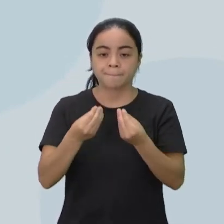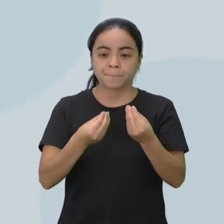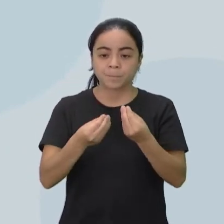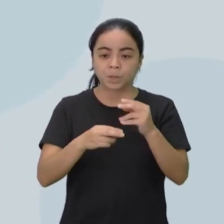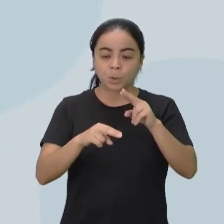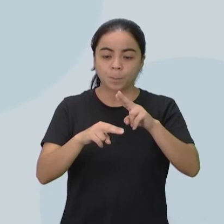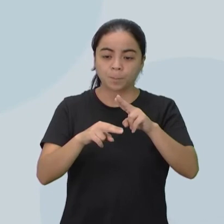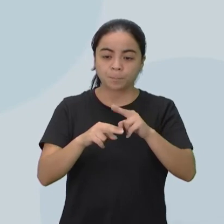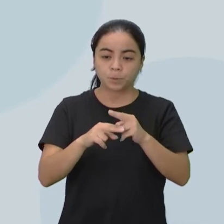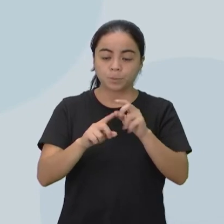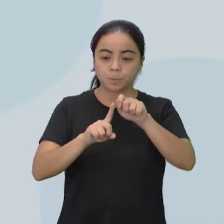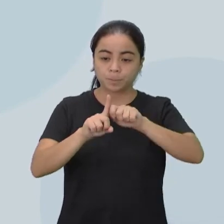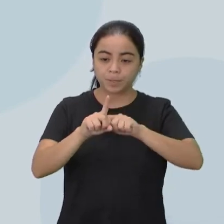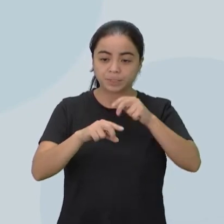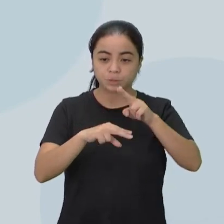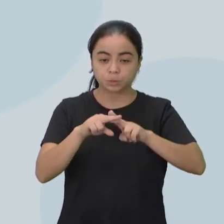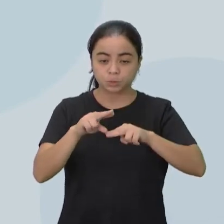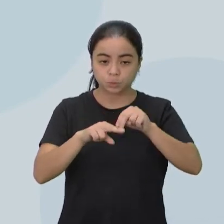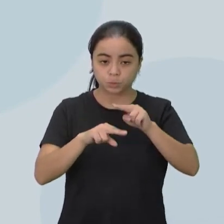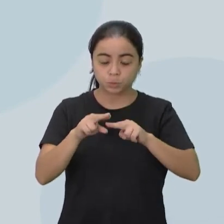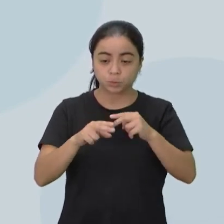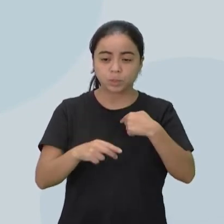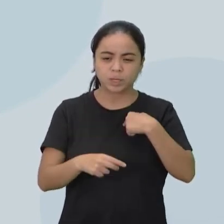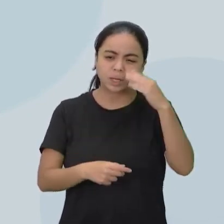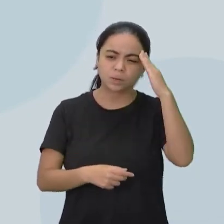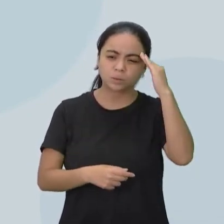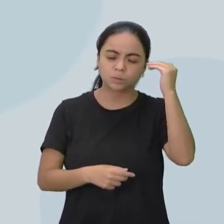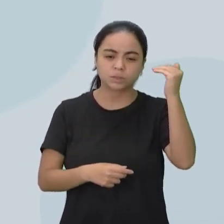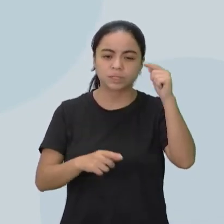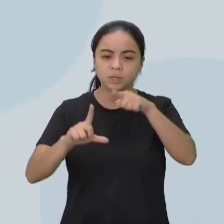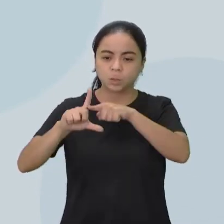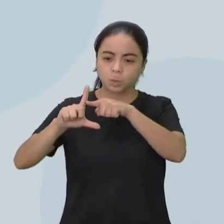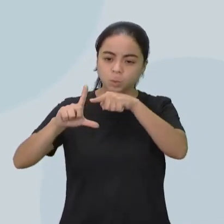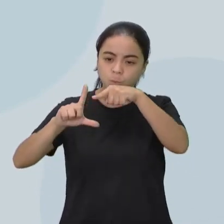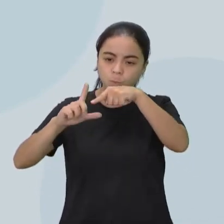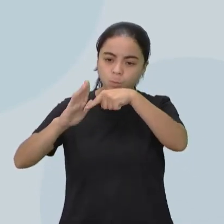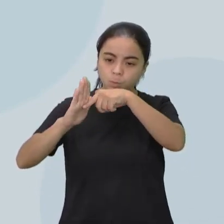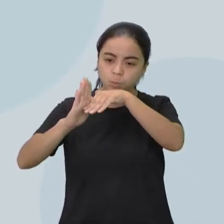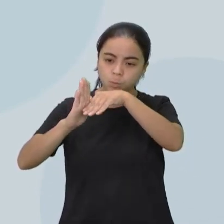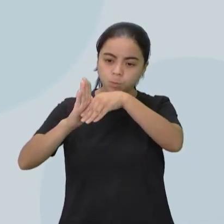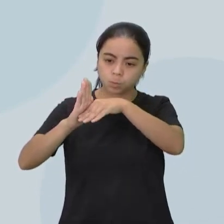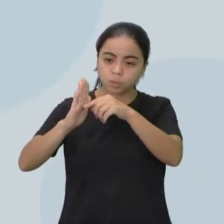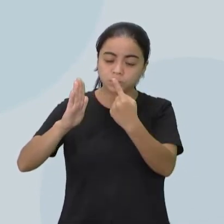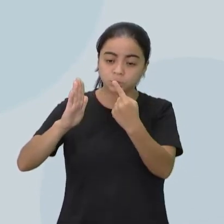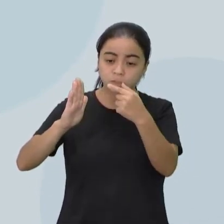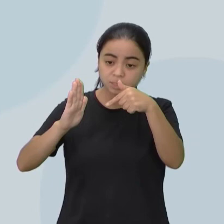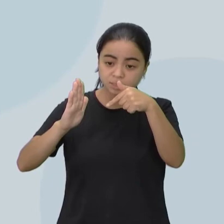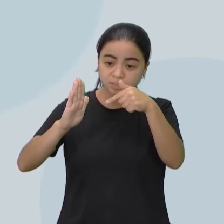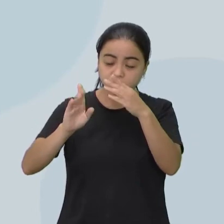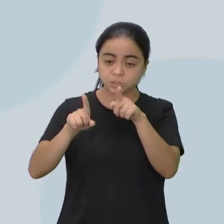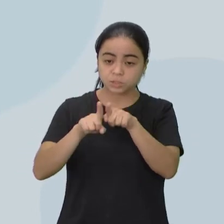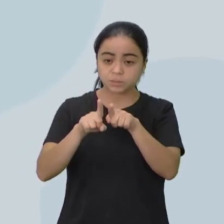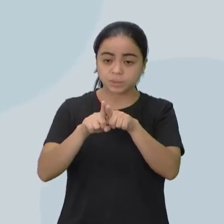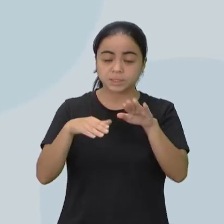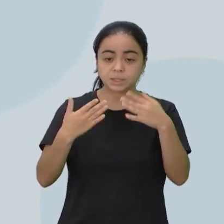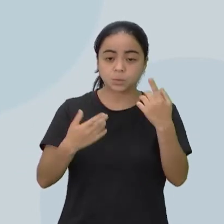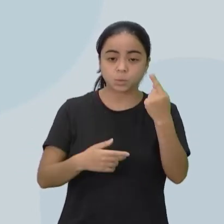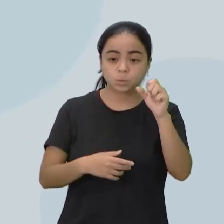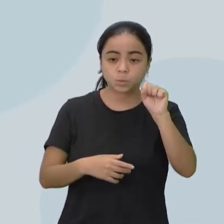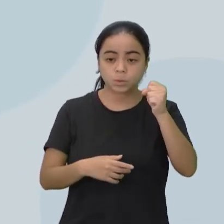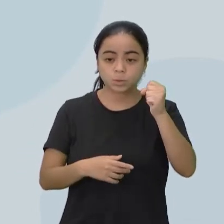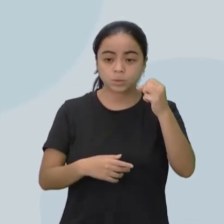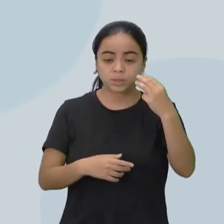junho mantém esse padrão, então eu sei que aqui vai cair 17 também. Então, 183